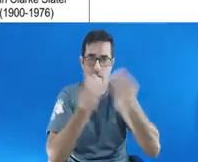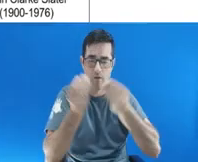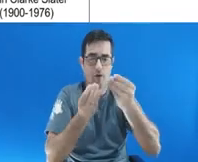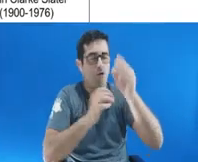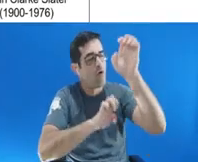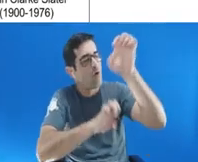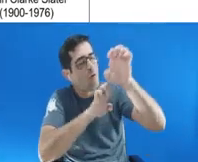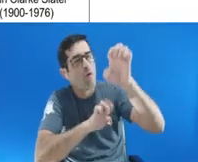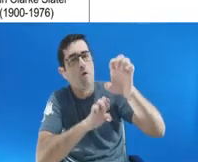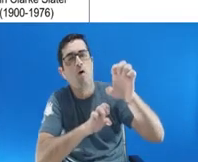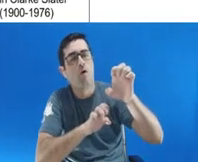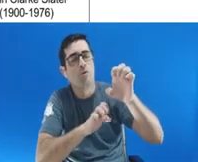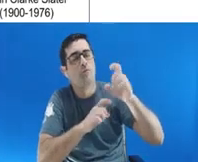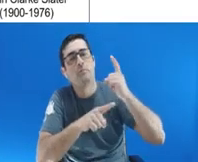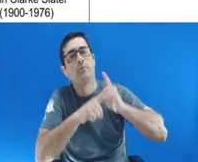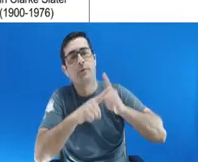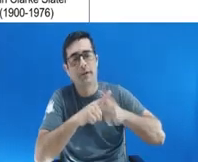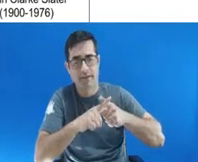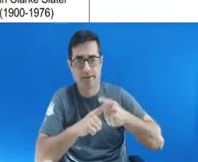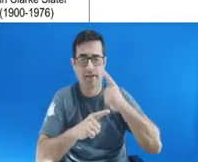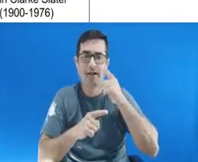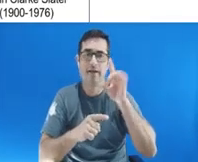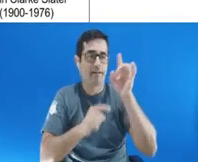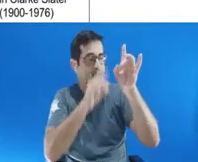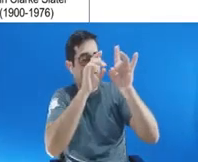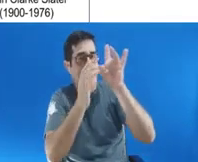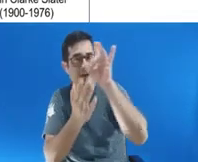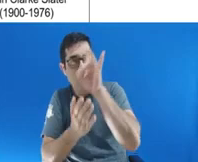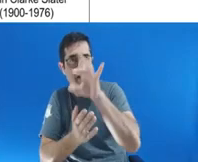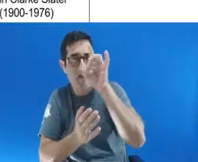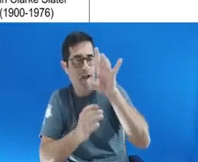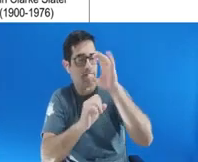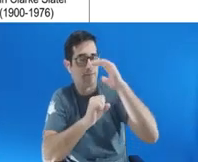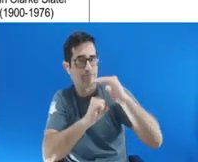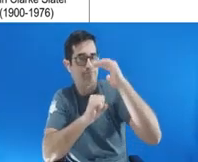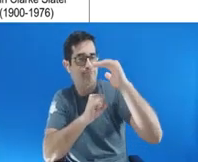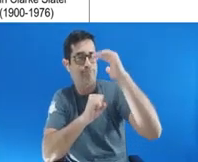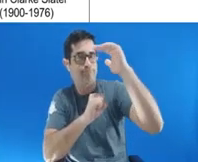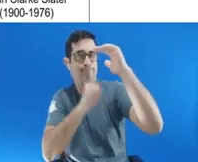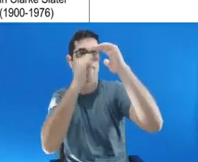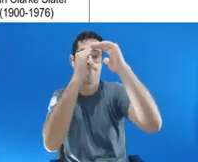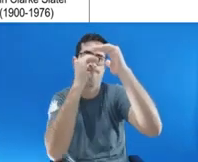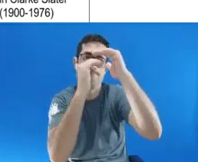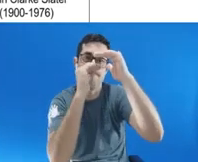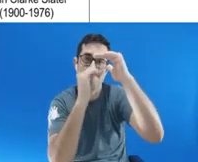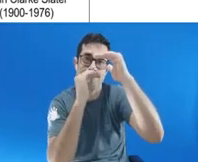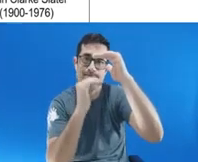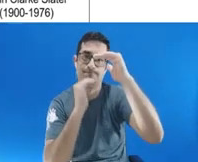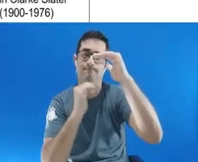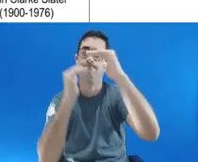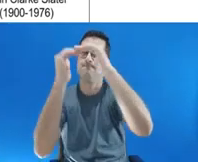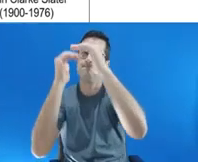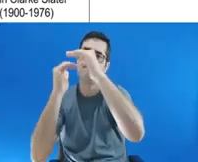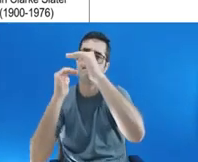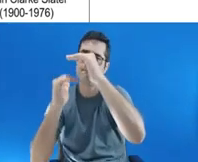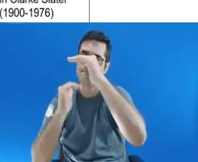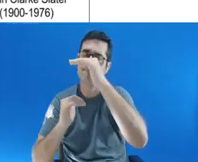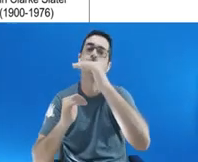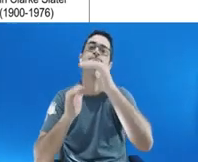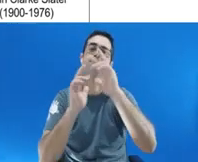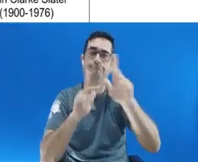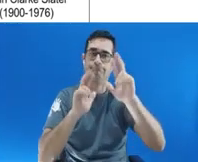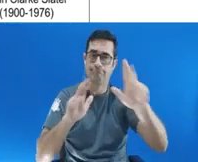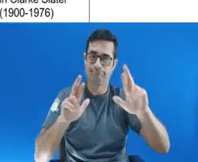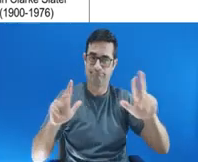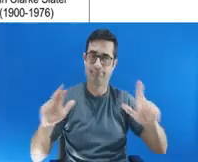Cada subnível vai ter um efeito de blindagem, mas não vamos adiantar. Vamos só separar. Então aqui, ó, o que eu fiz?